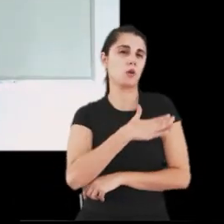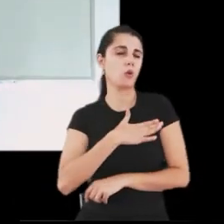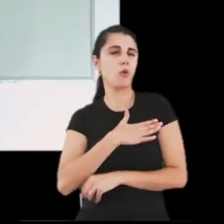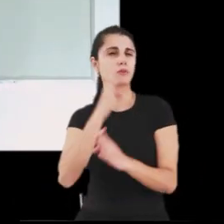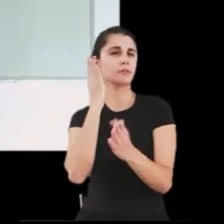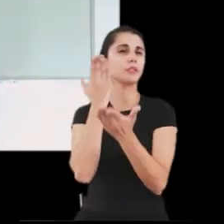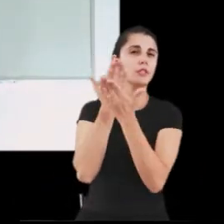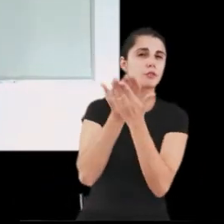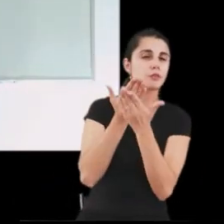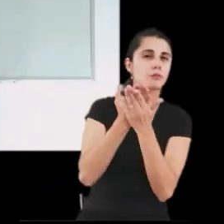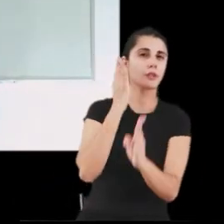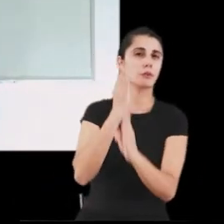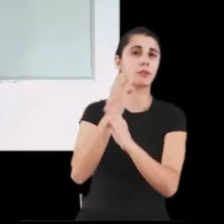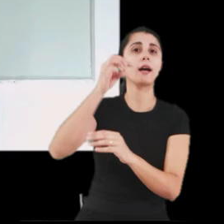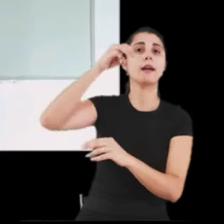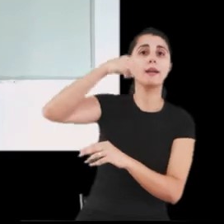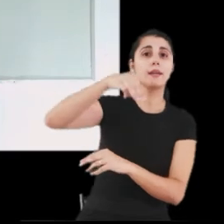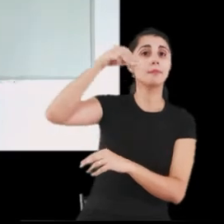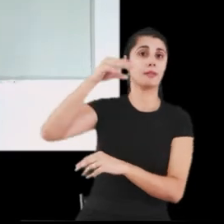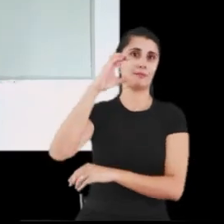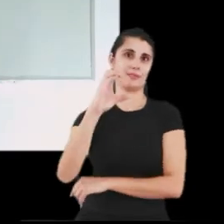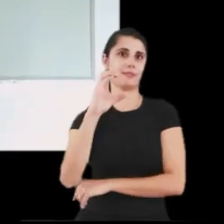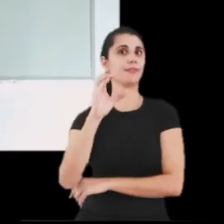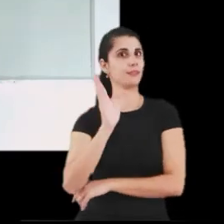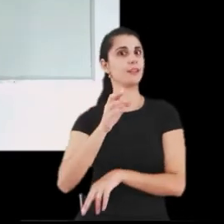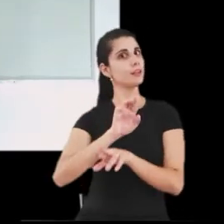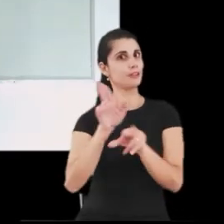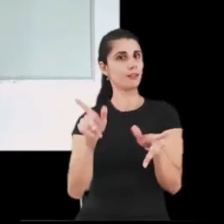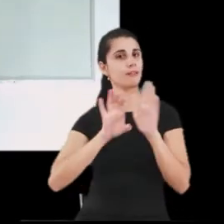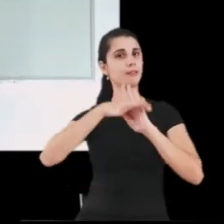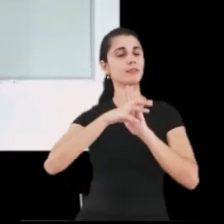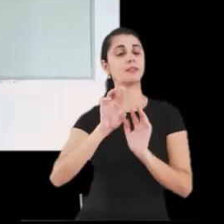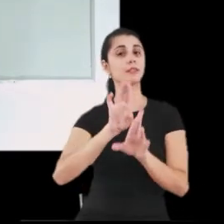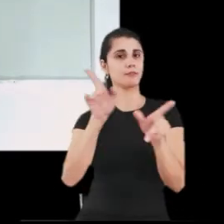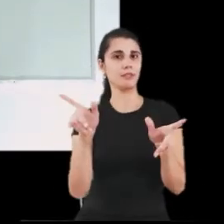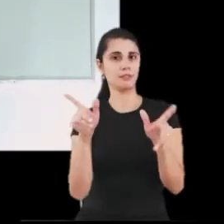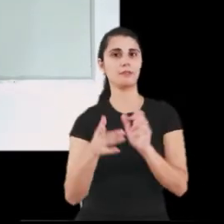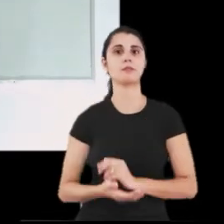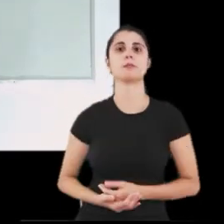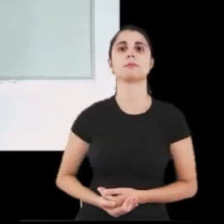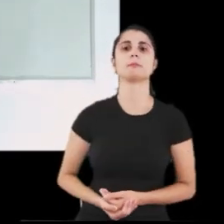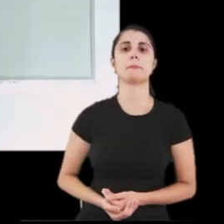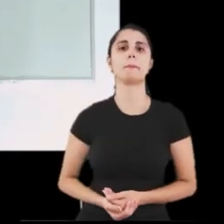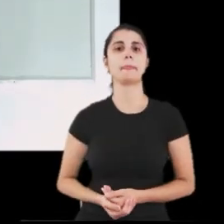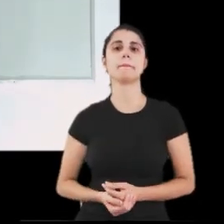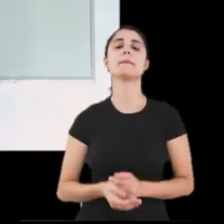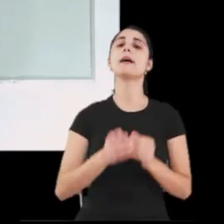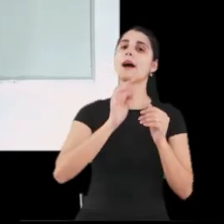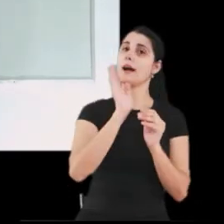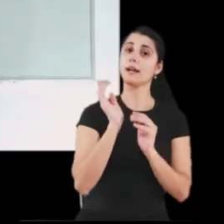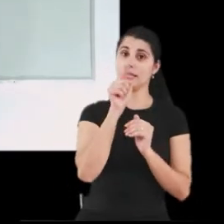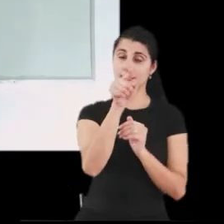comum, ou MMC. Perceba o seguinte, múltiplo vimos agora, né, para obter os múltiplos